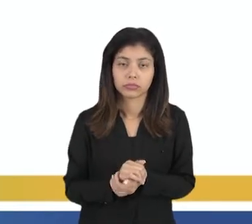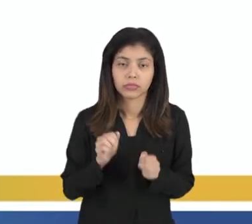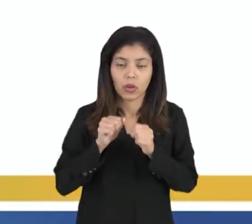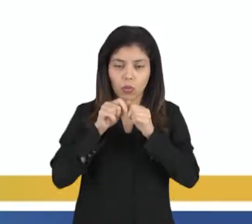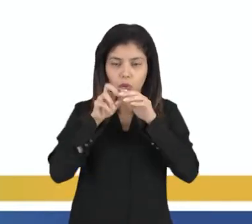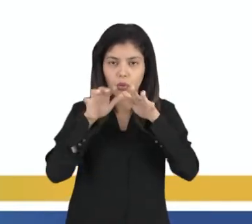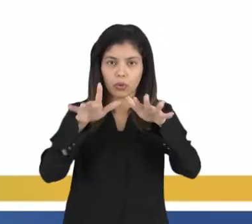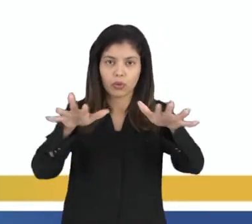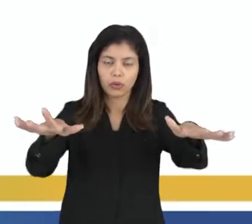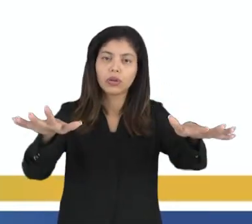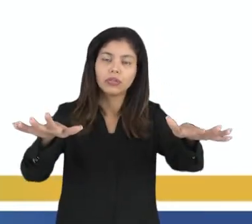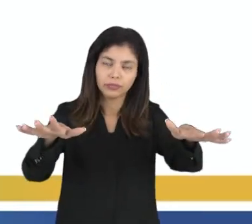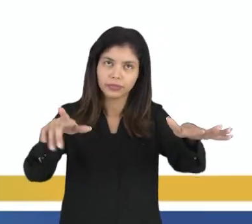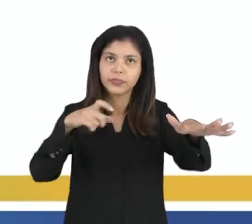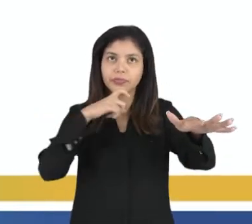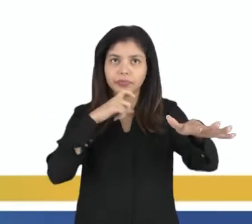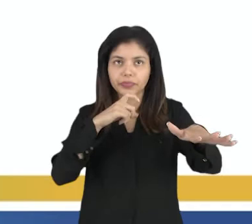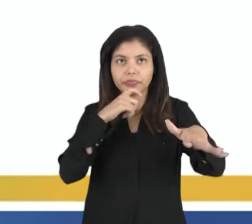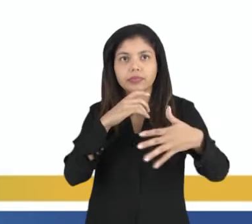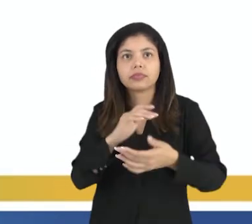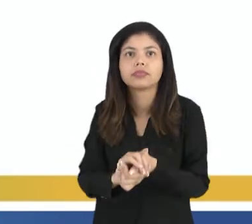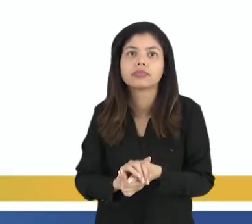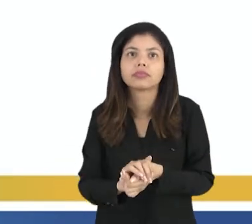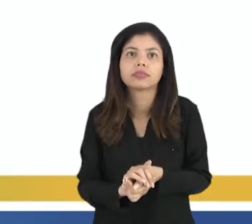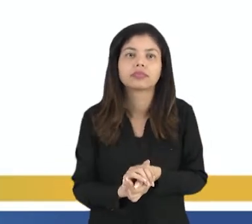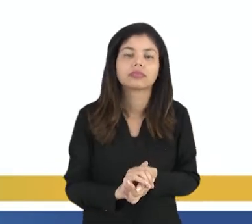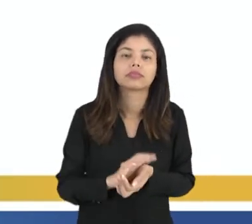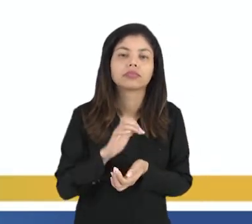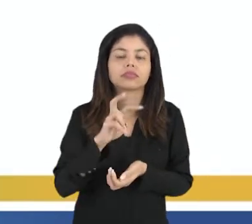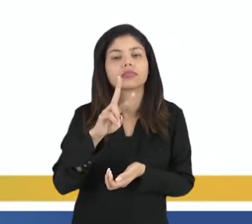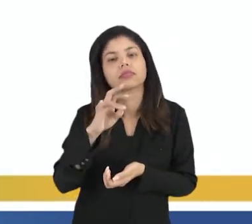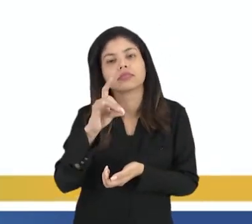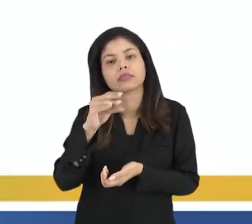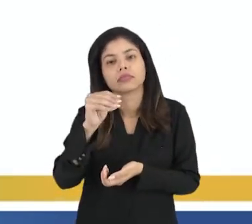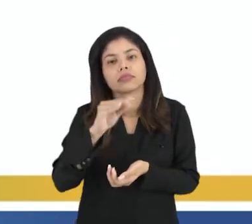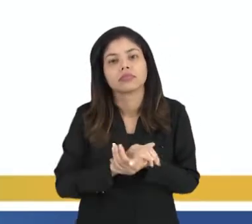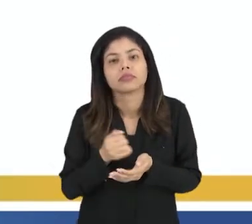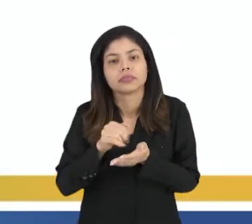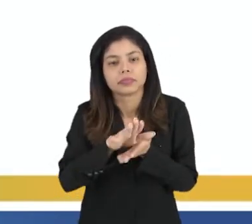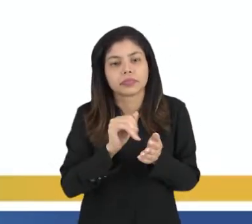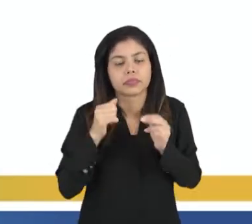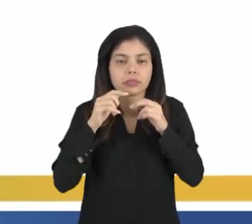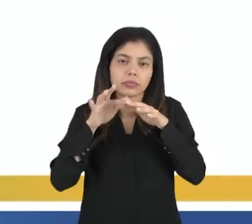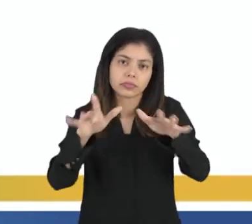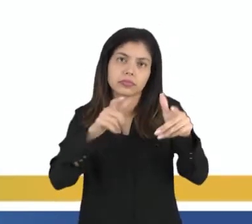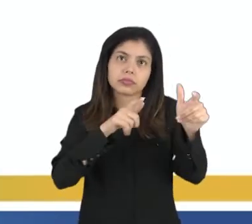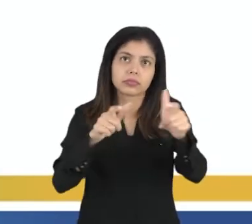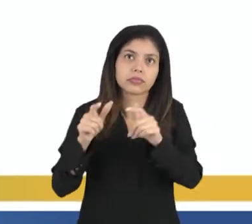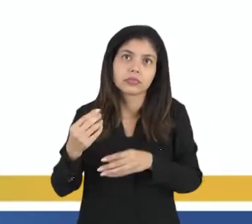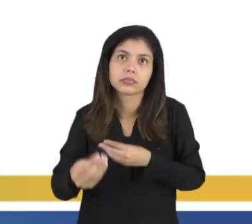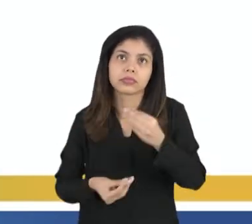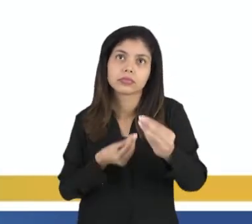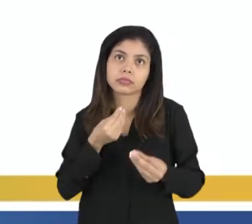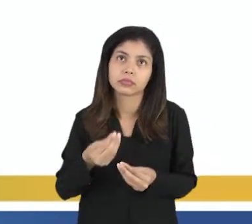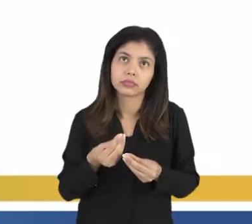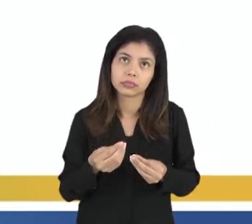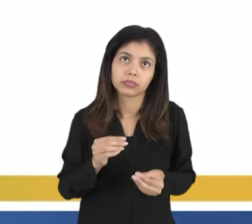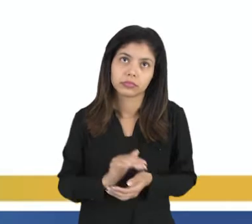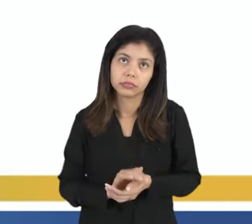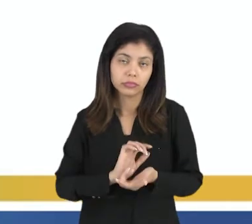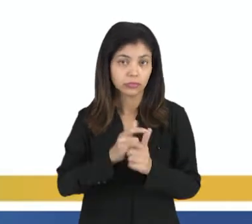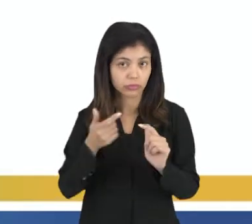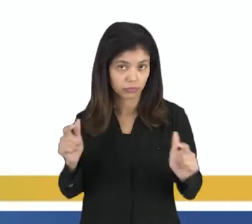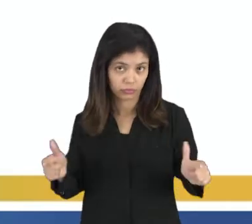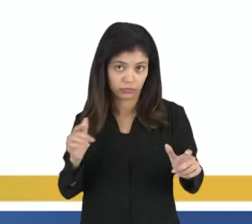ambiente, tá? Através do evaporador, o evaporador que joga para o ambiente. Então, como ele vive de uma temperatura